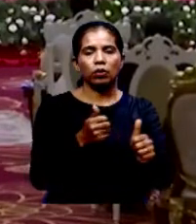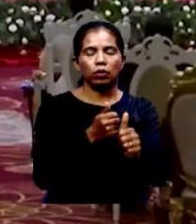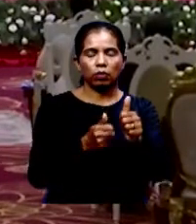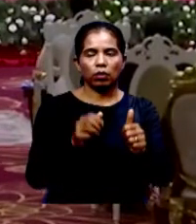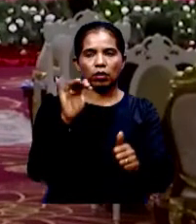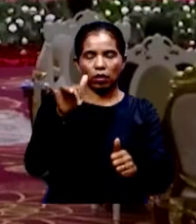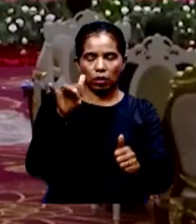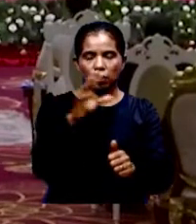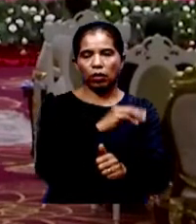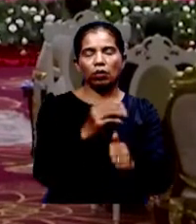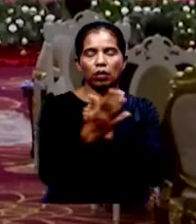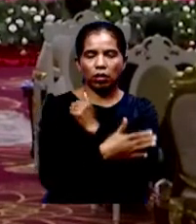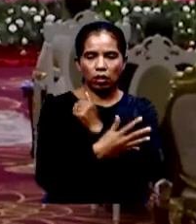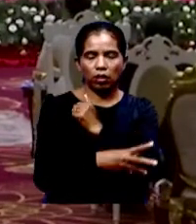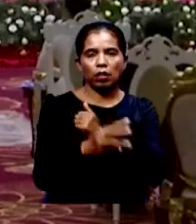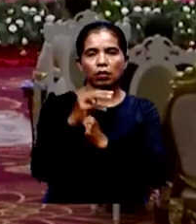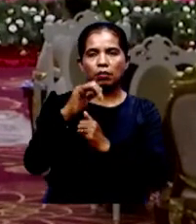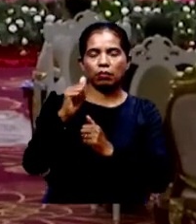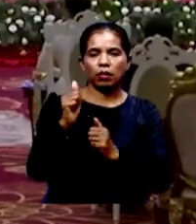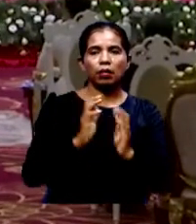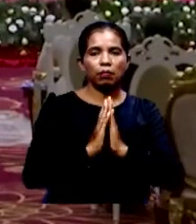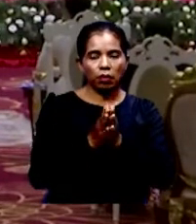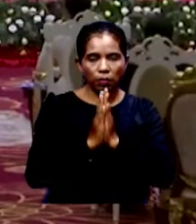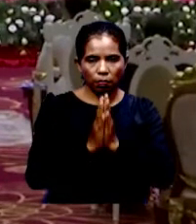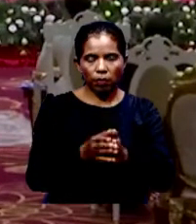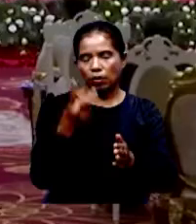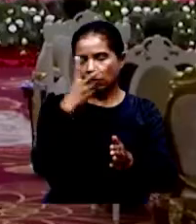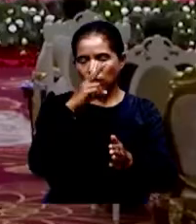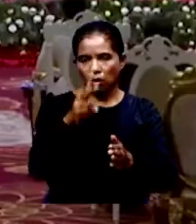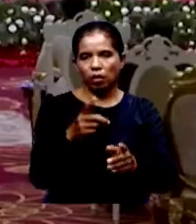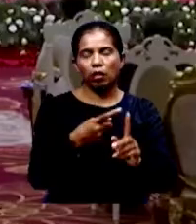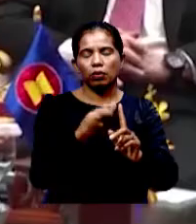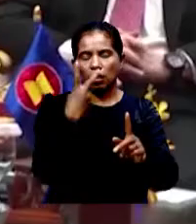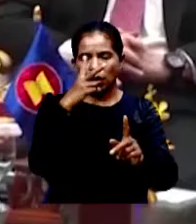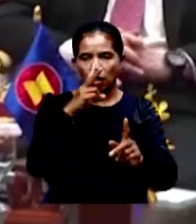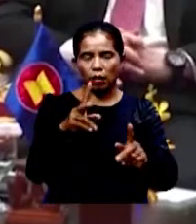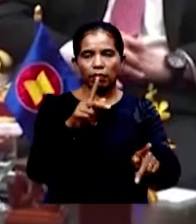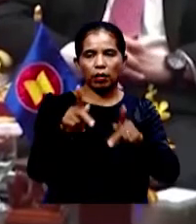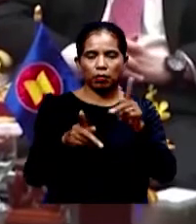Myanmar, sem nação nem regra militar, continua a ralo a atuação para prisioneiro Sira.